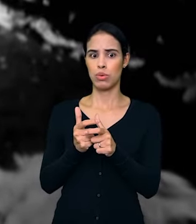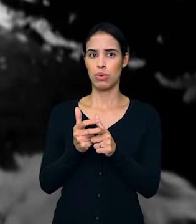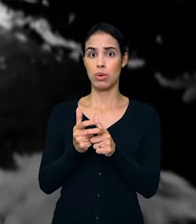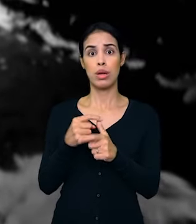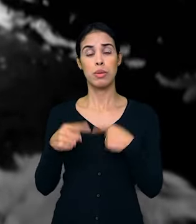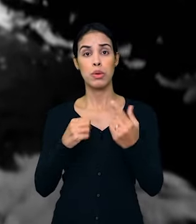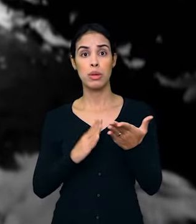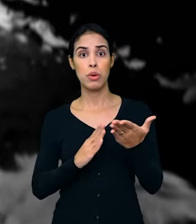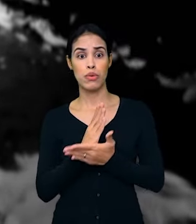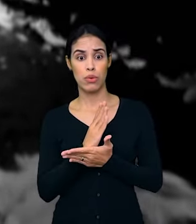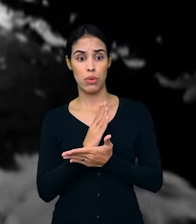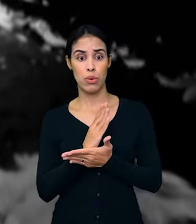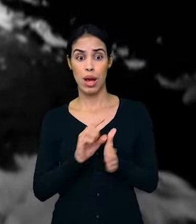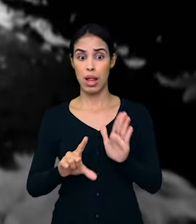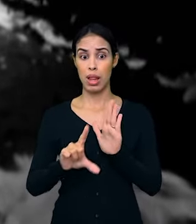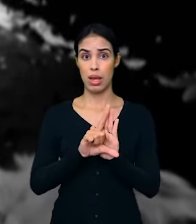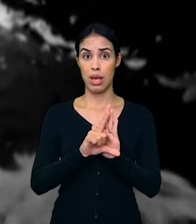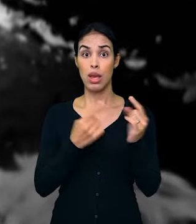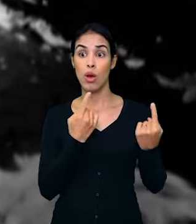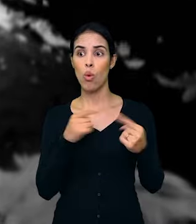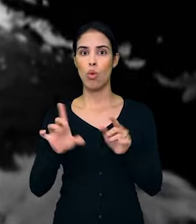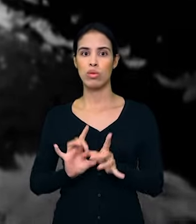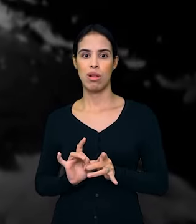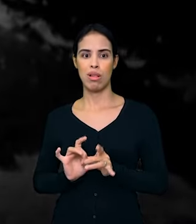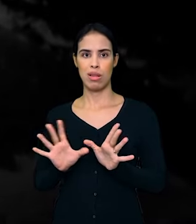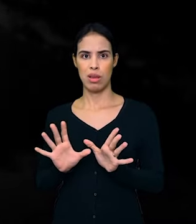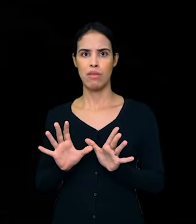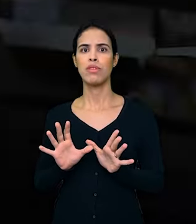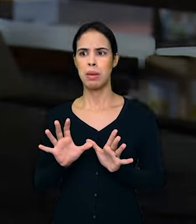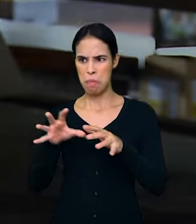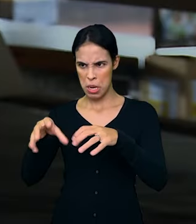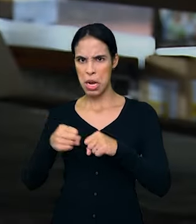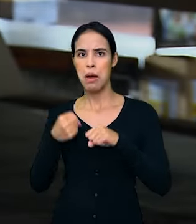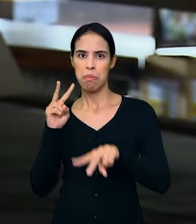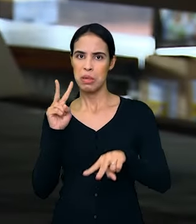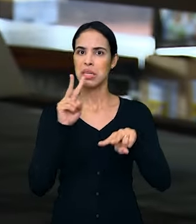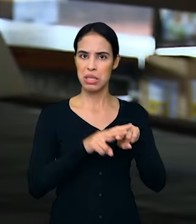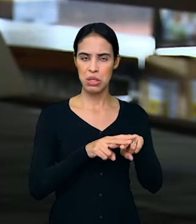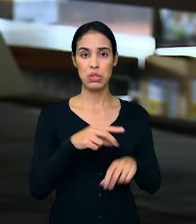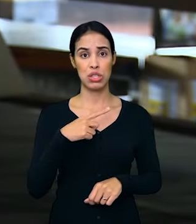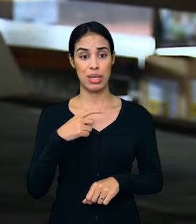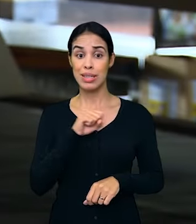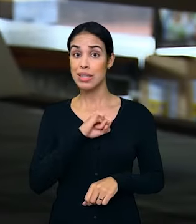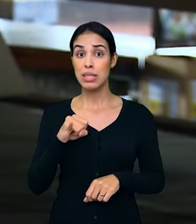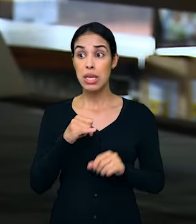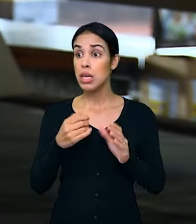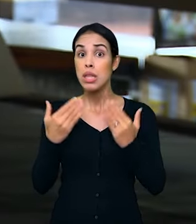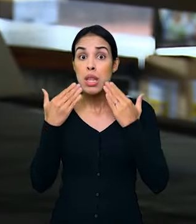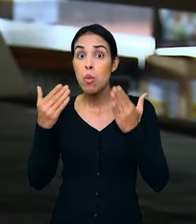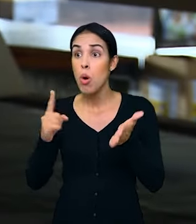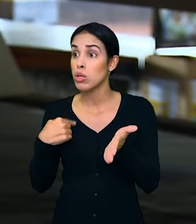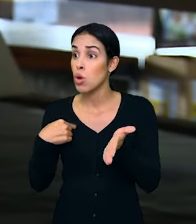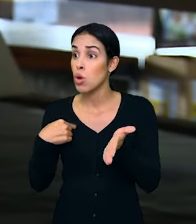né, se aprovou uma lei contra a vadiagem. E era crime, dava cadeia, tá? Aqueles que não demonstrassem que estavam trabalhando.